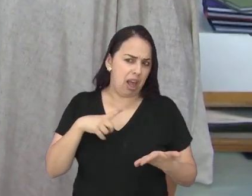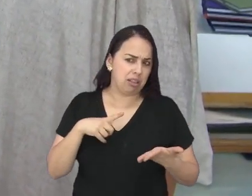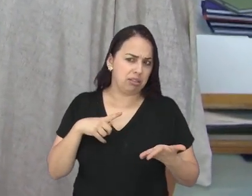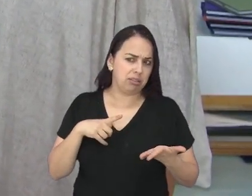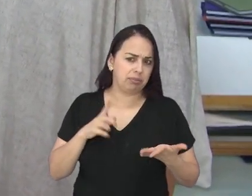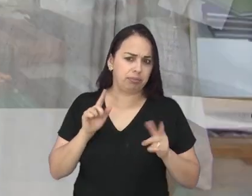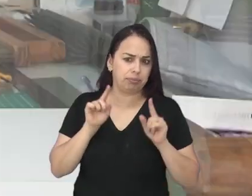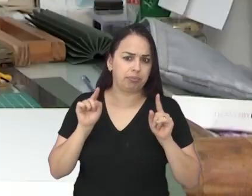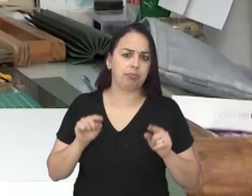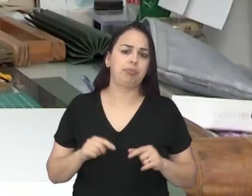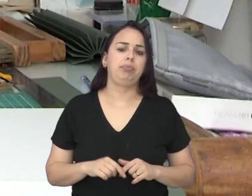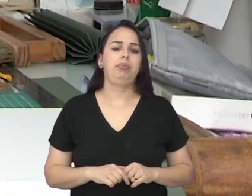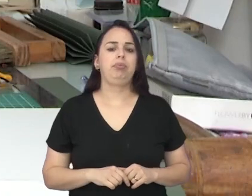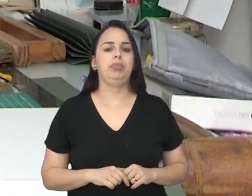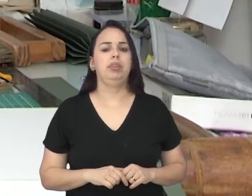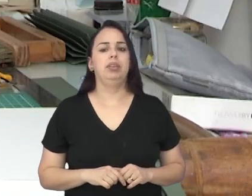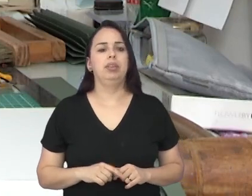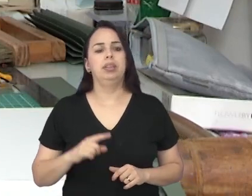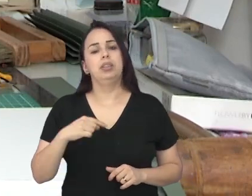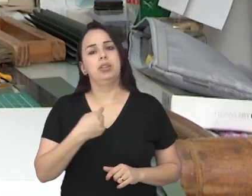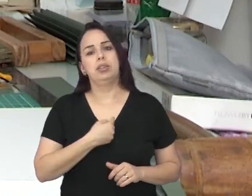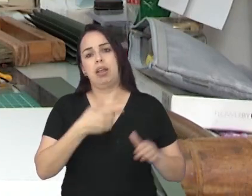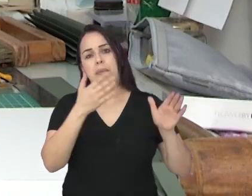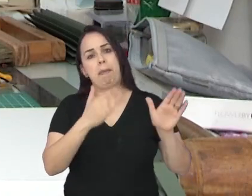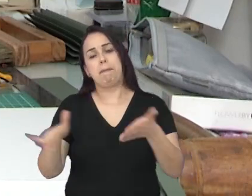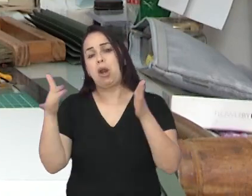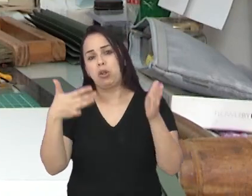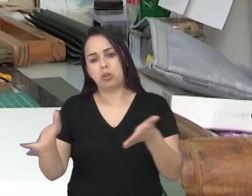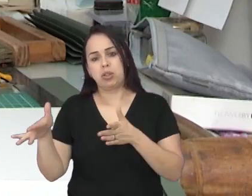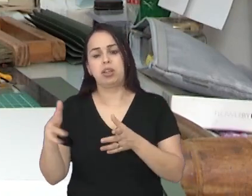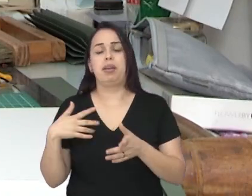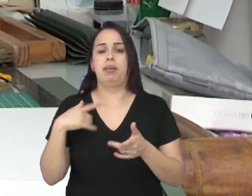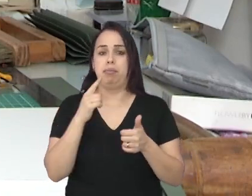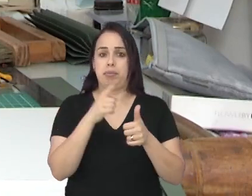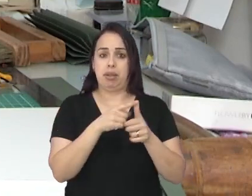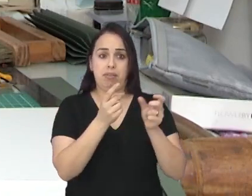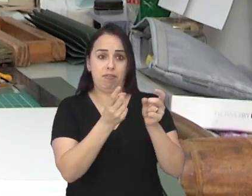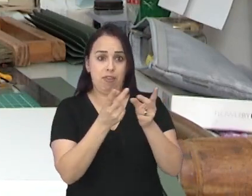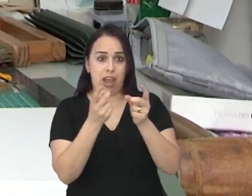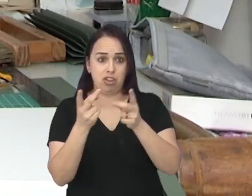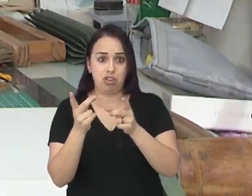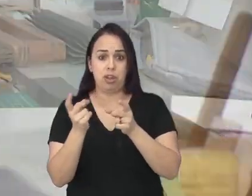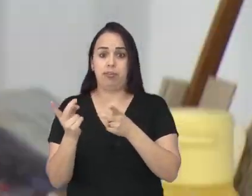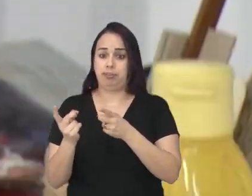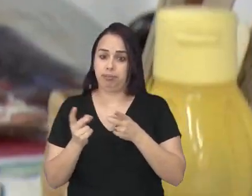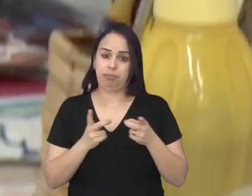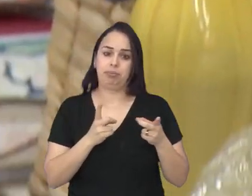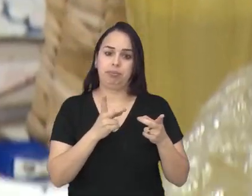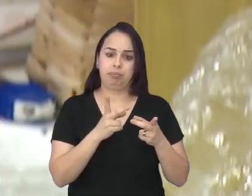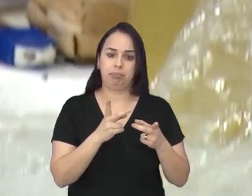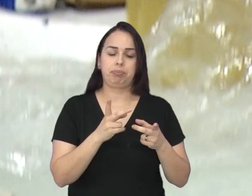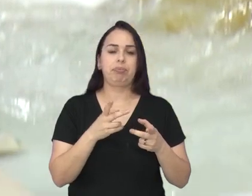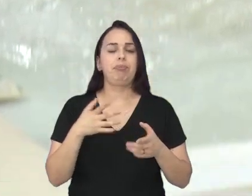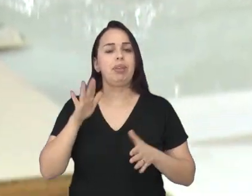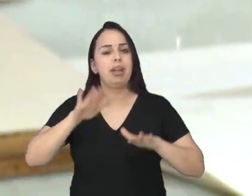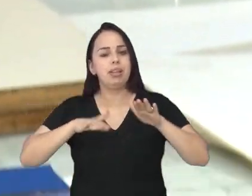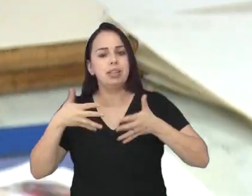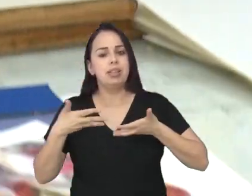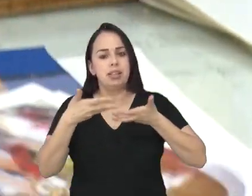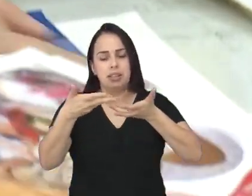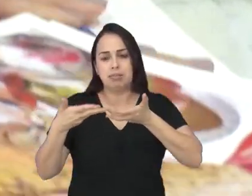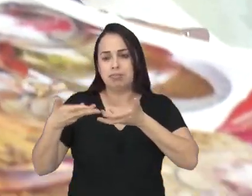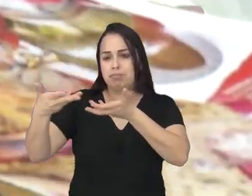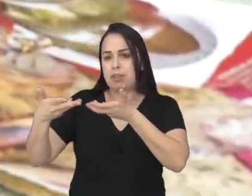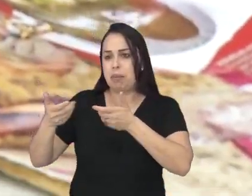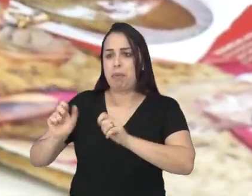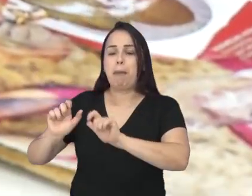fizeram? Então, a gente tem uma produção onde a gente vende em algumas galerias, né? A gente é convidado para expor em